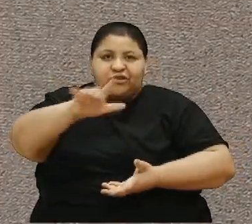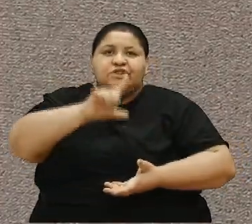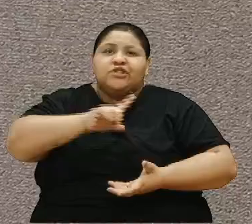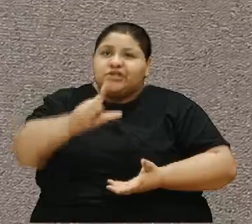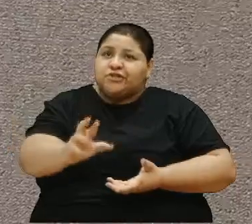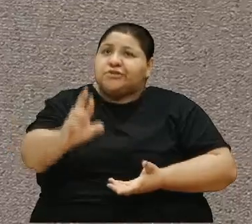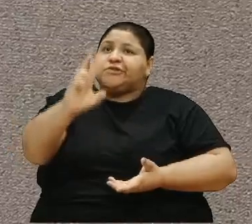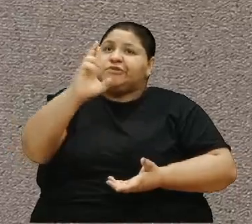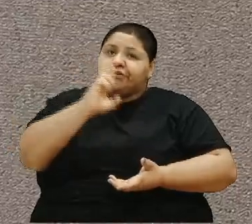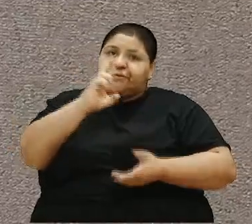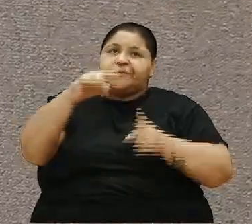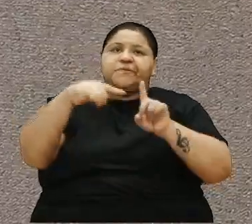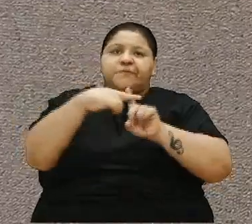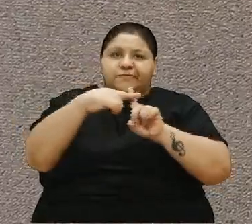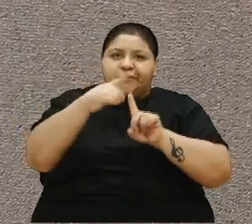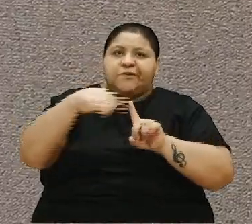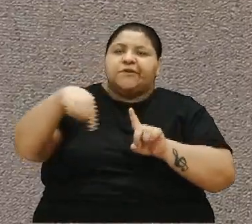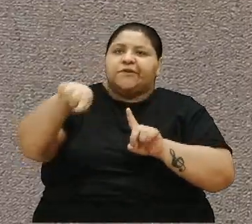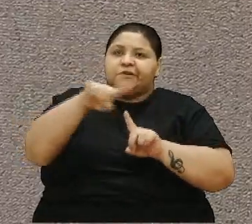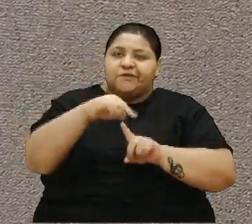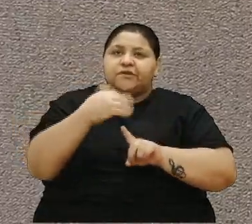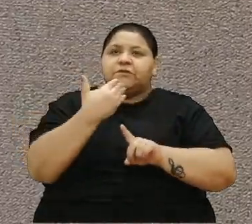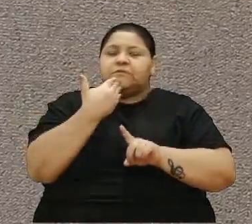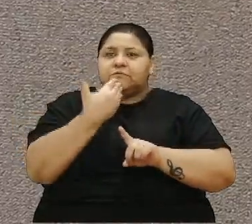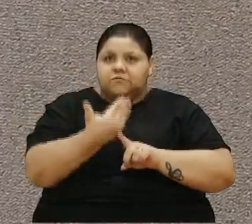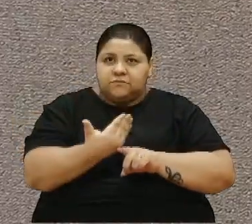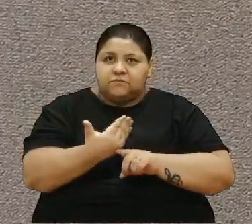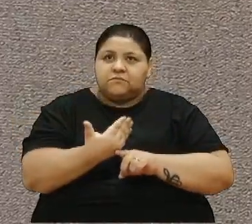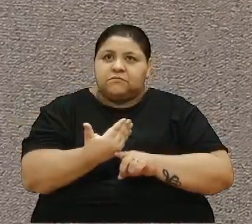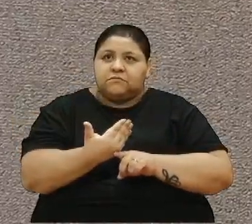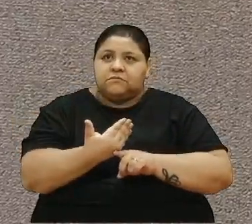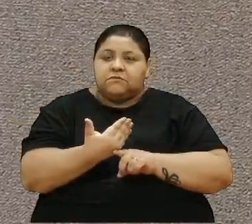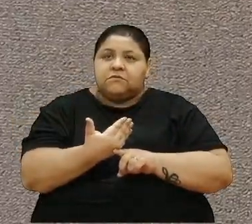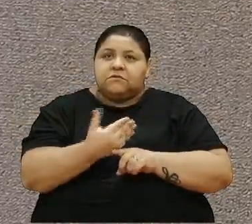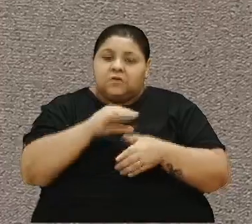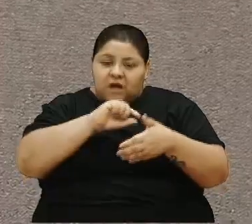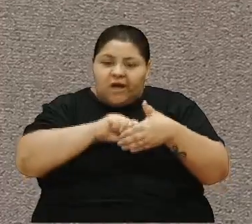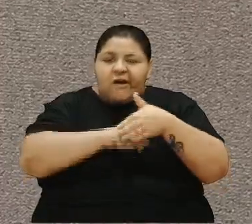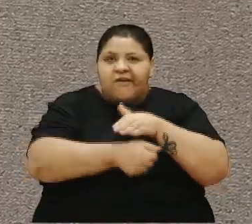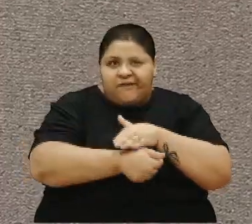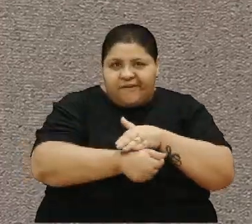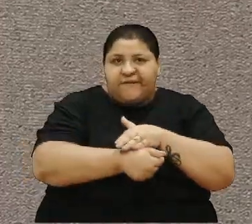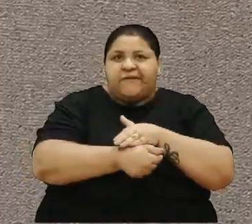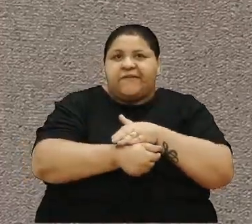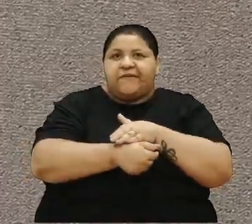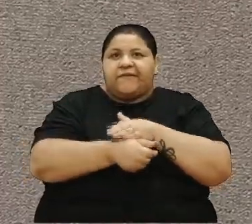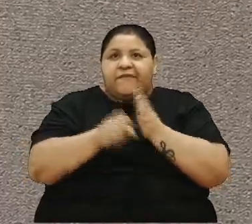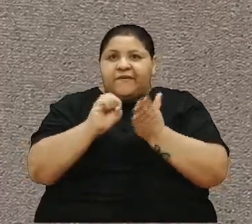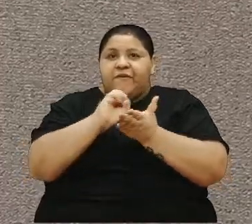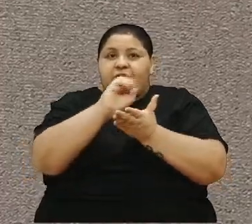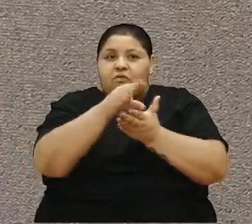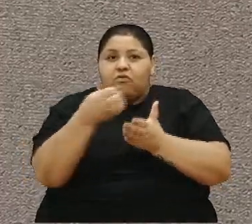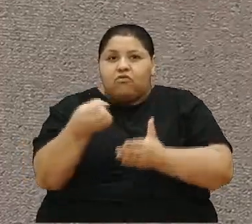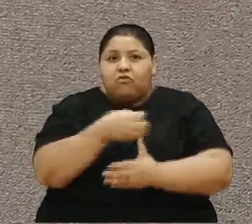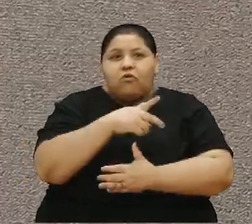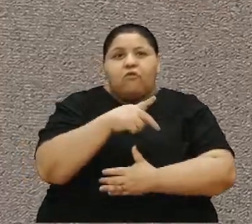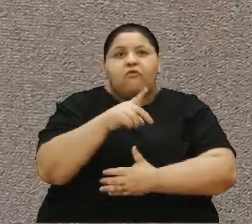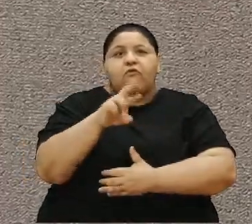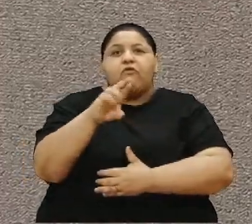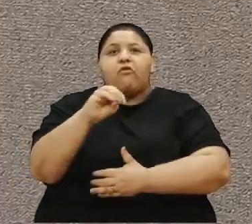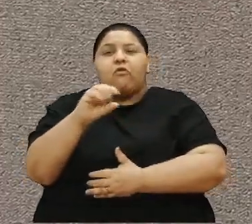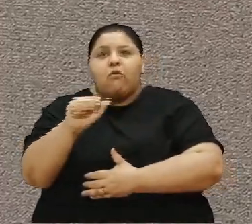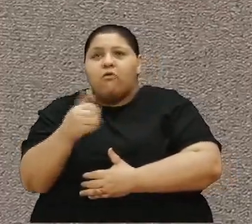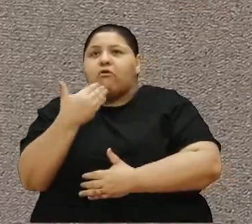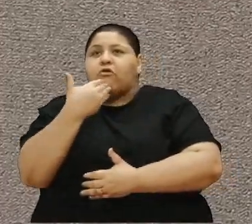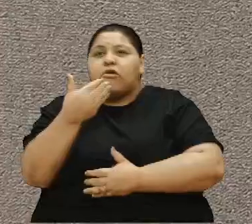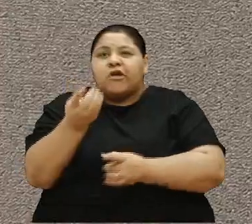retorno bastante positivo, a gente vai arquivar os PROAs anteriores, encaminhar um novo PROA, pedindo essa